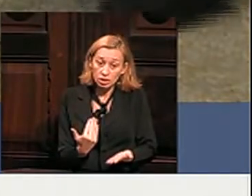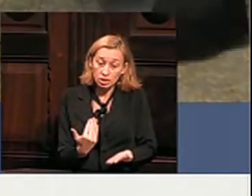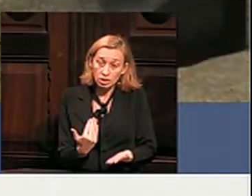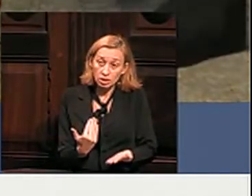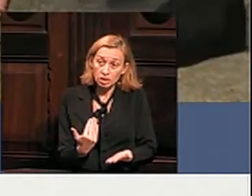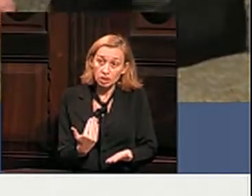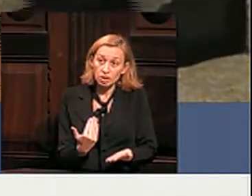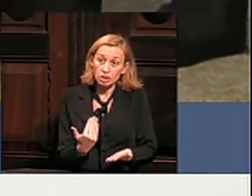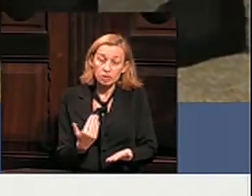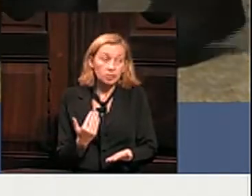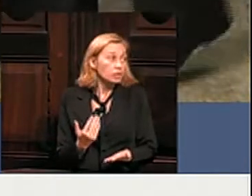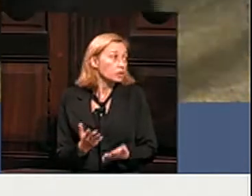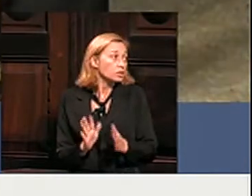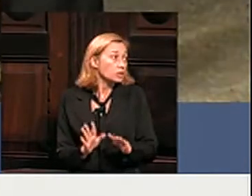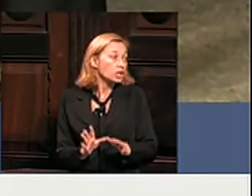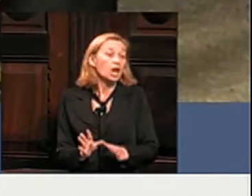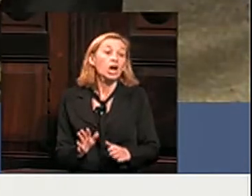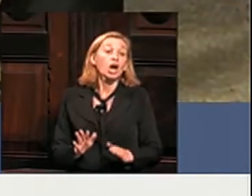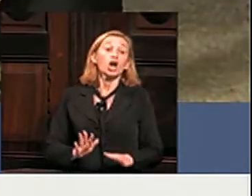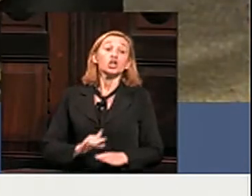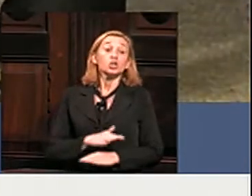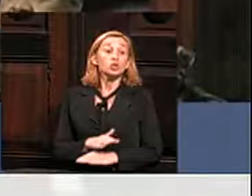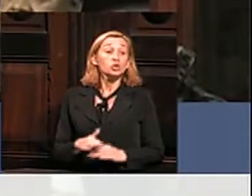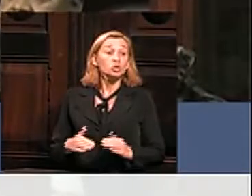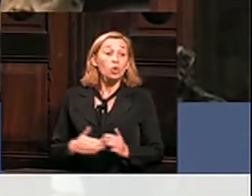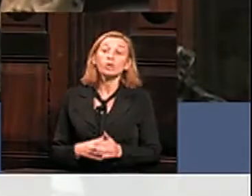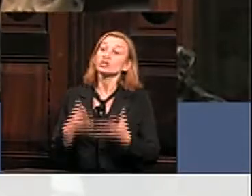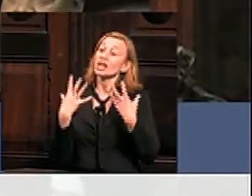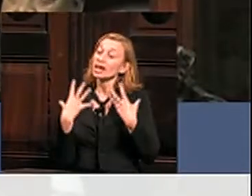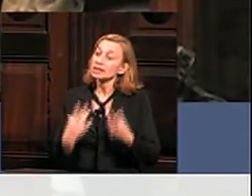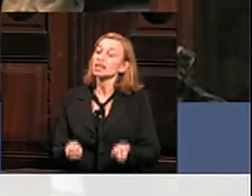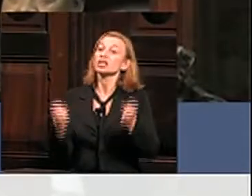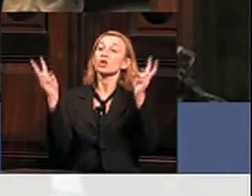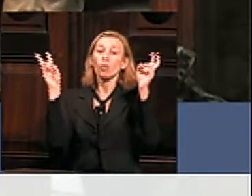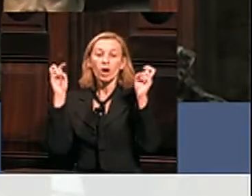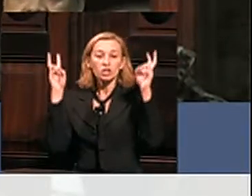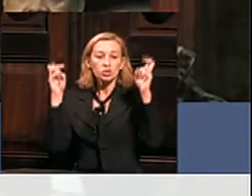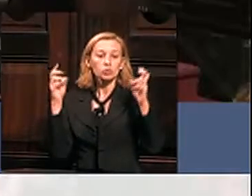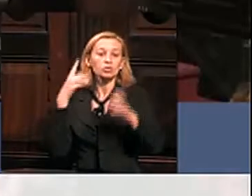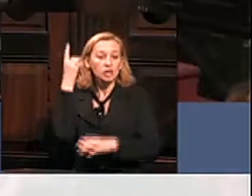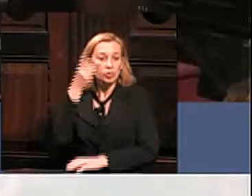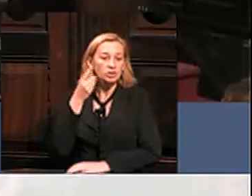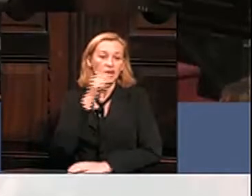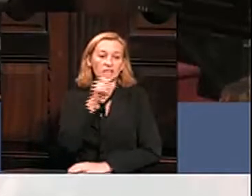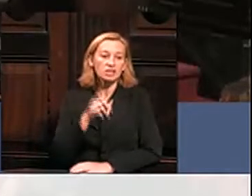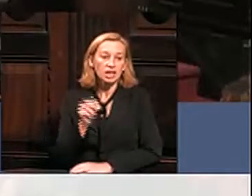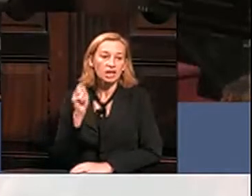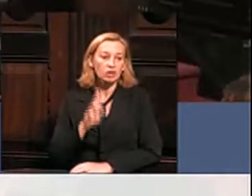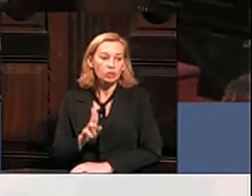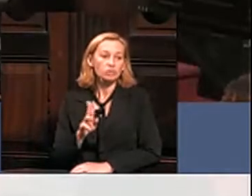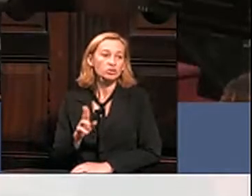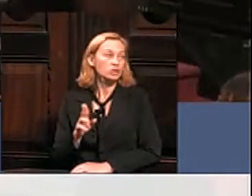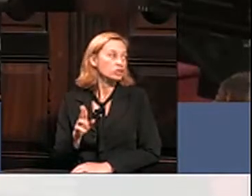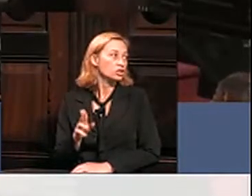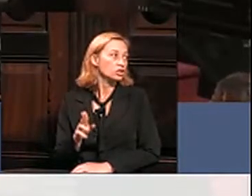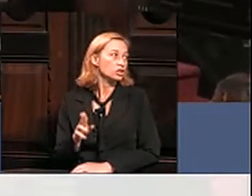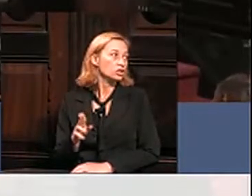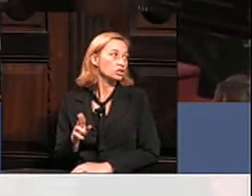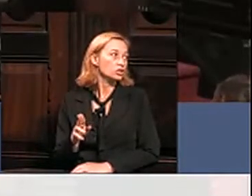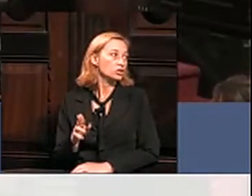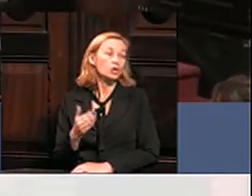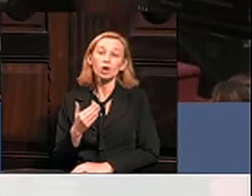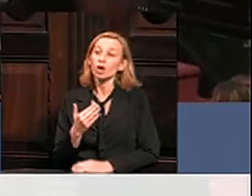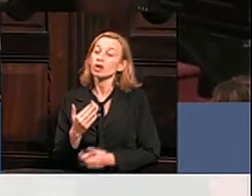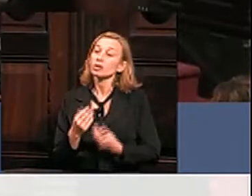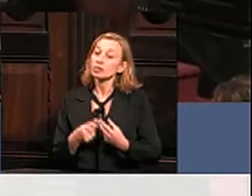quórum. Senhores que forem favoráveis ao destaque, deputado Zaqueu Teixeira, por favor,